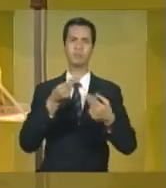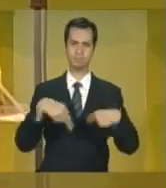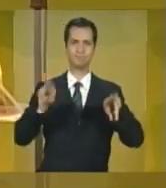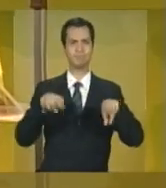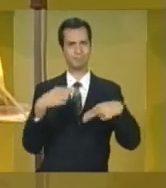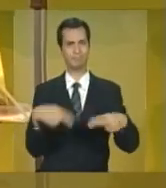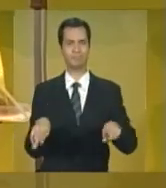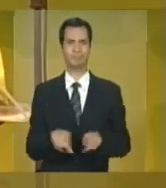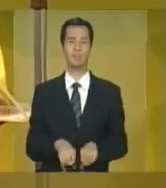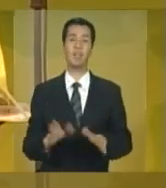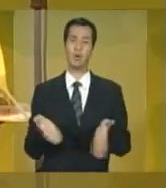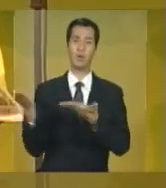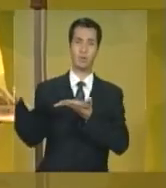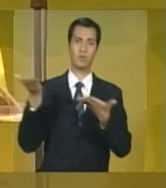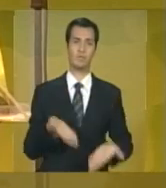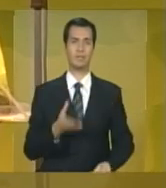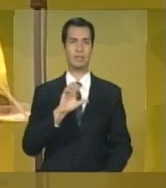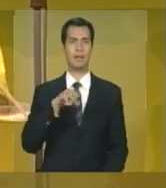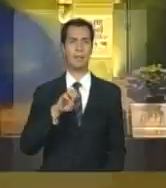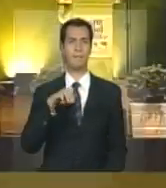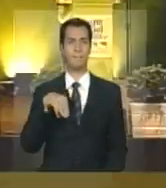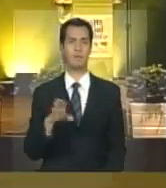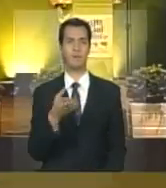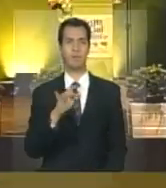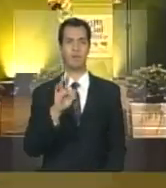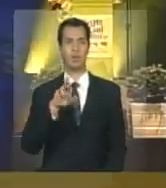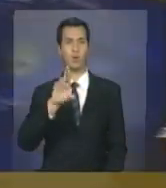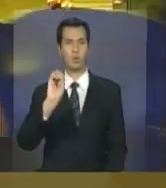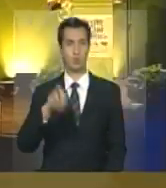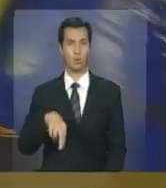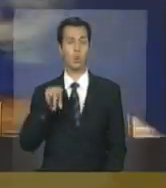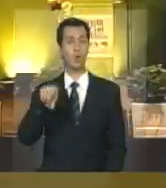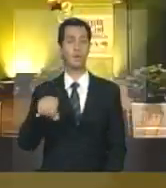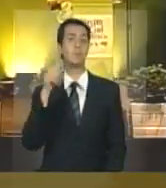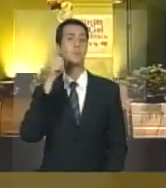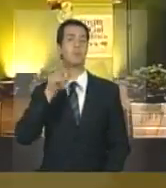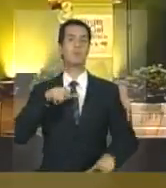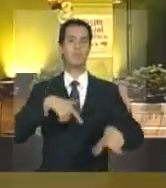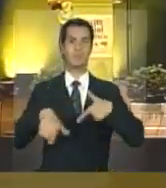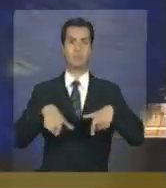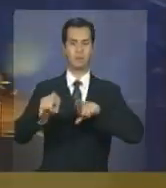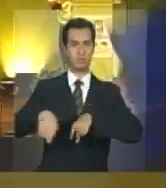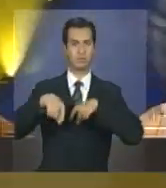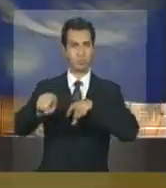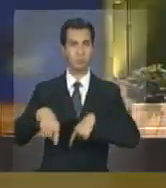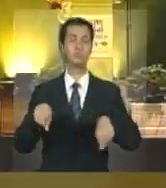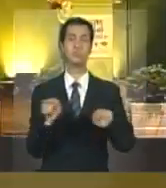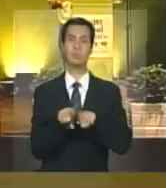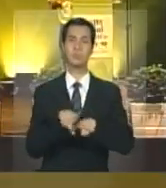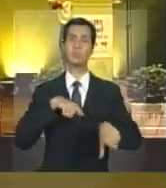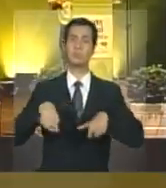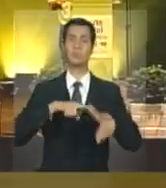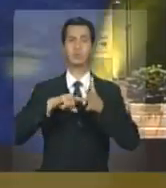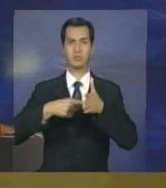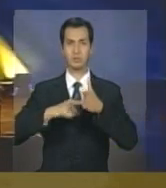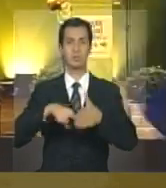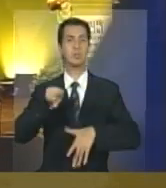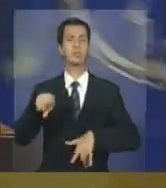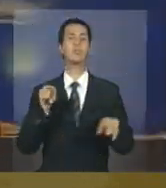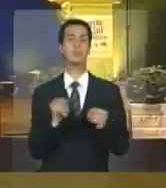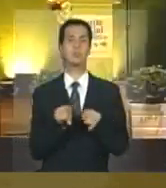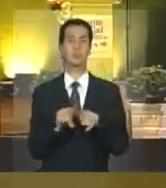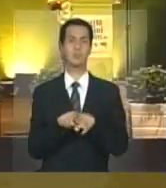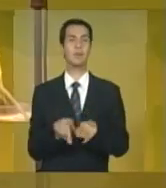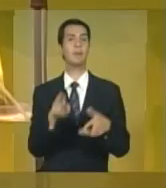ouviremos a companheira Carmen Foro, mulher trabalhadora rural, sindicalista, representante das lutas dos